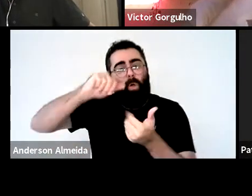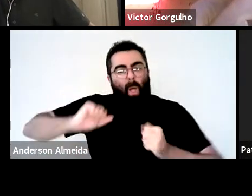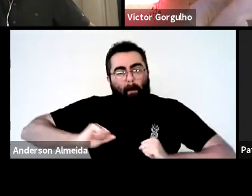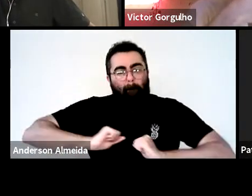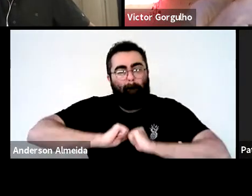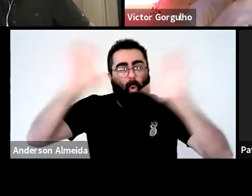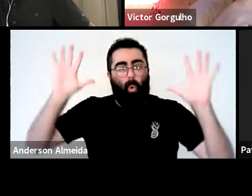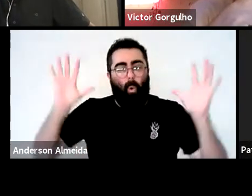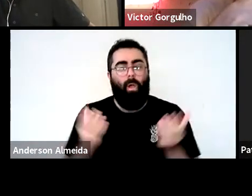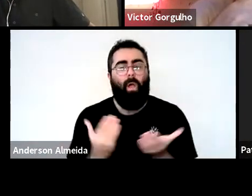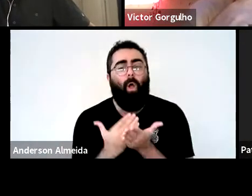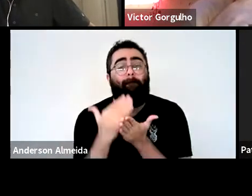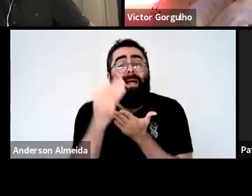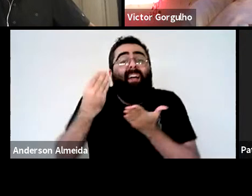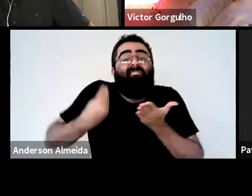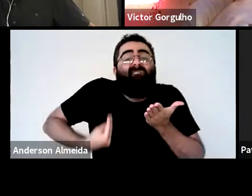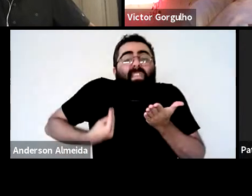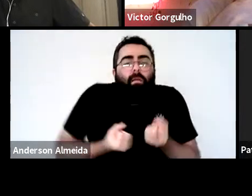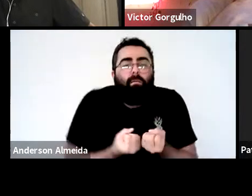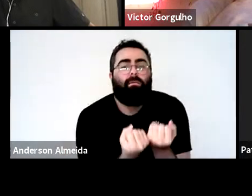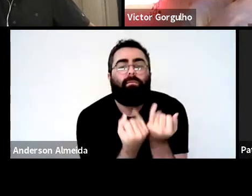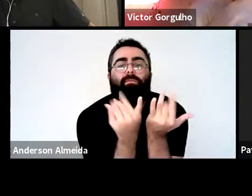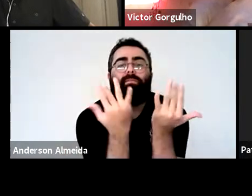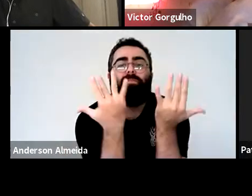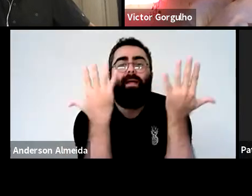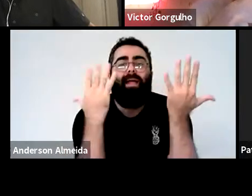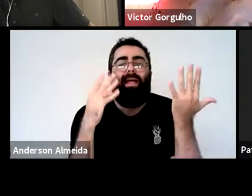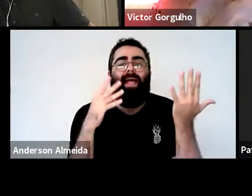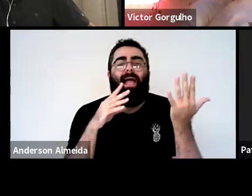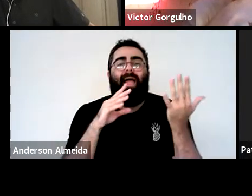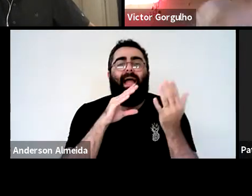tem muito isso desse, quando a gente vai pensar o filme, sabe?